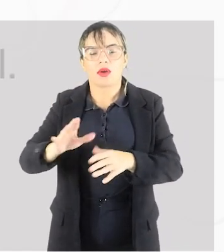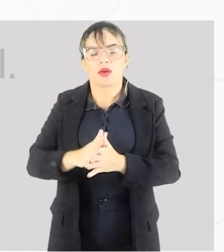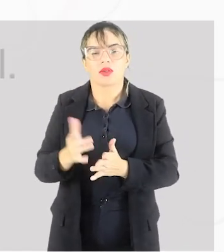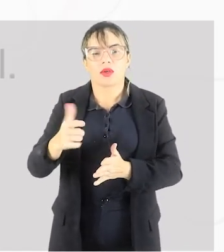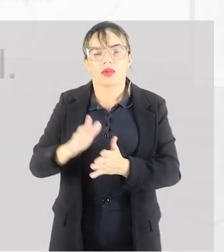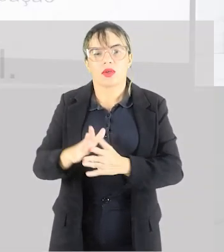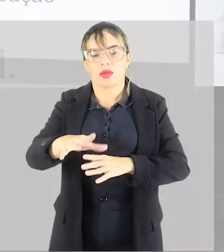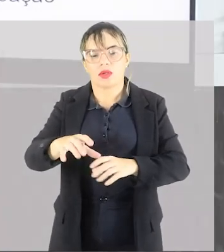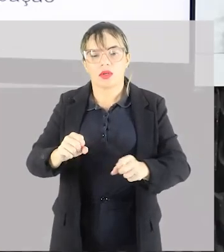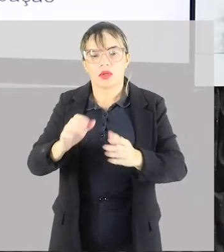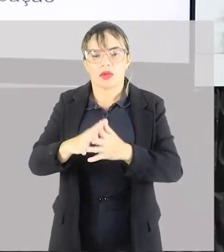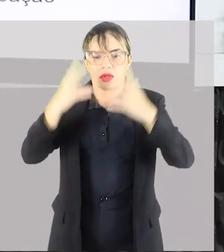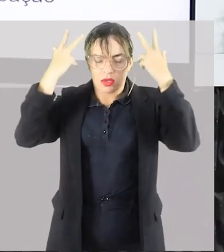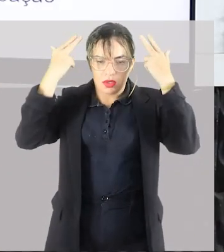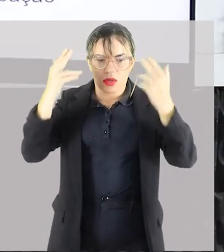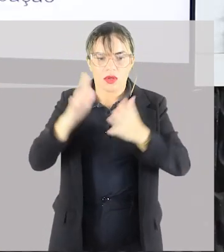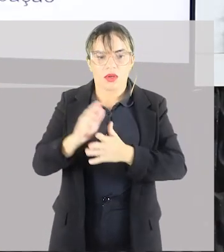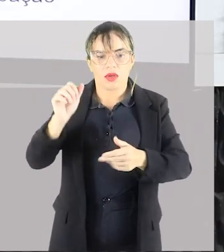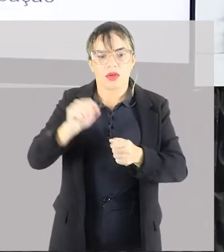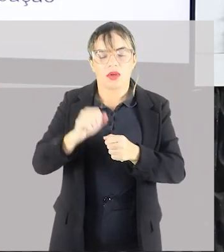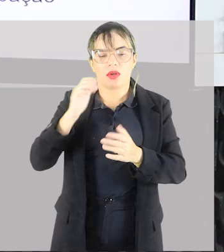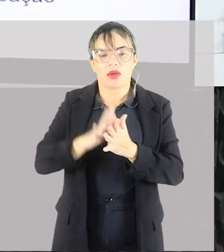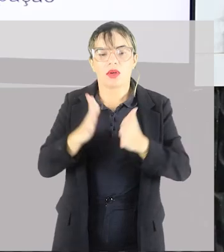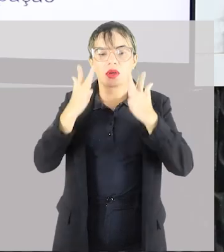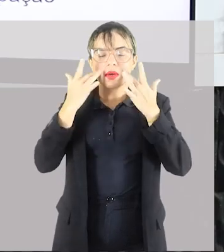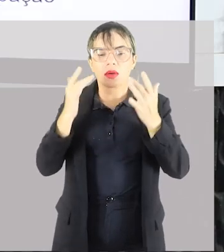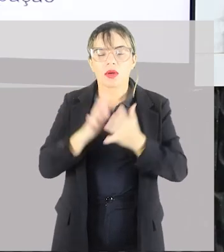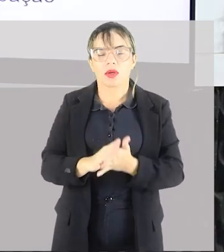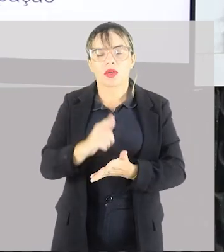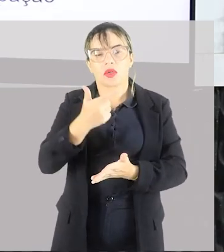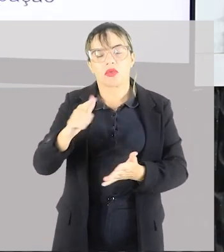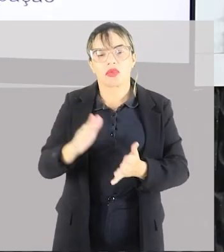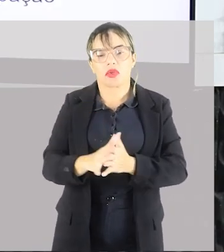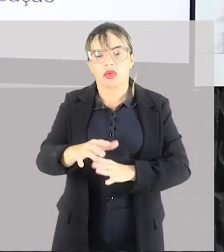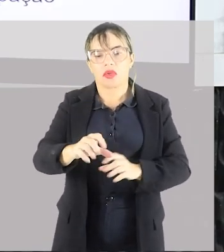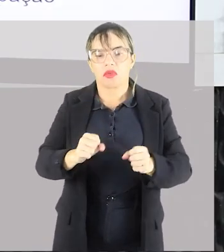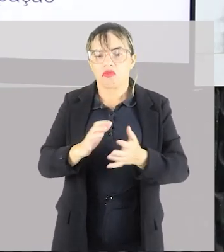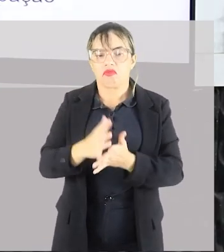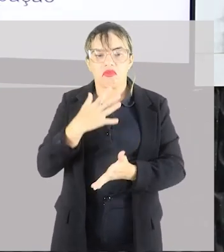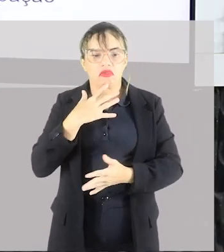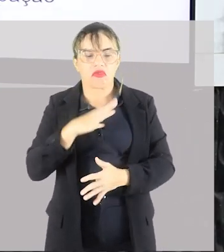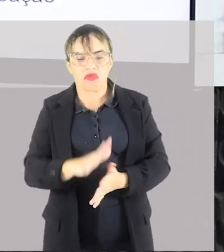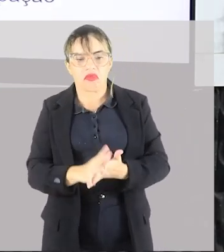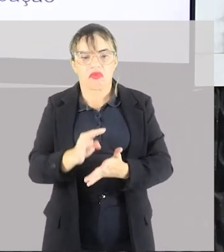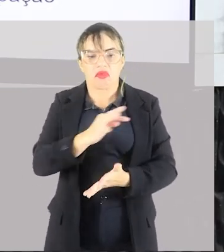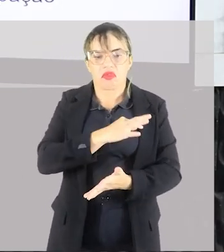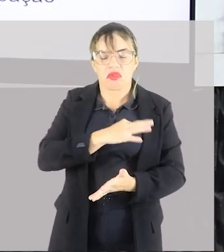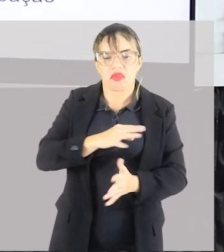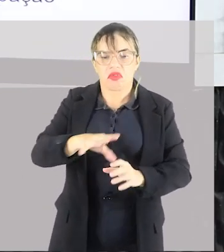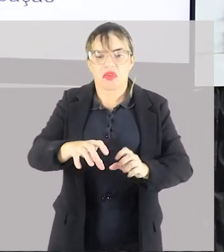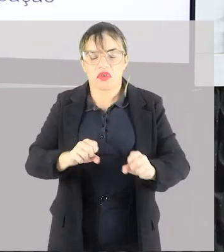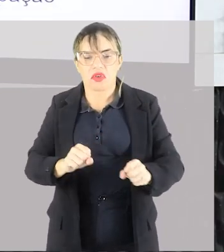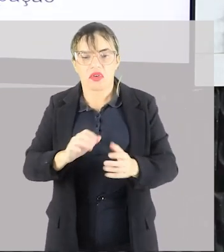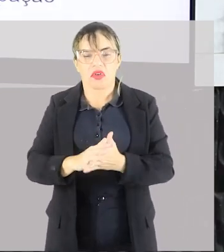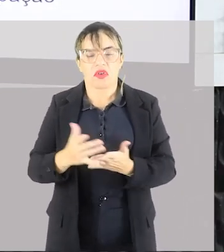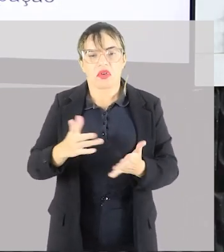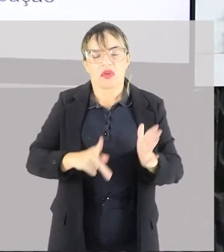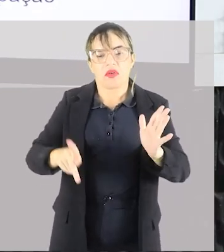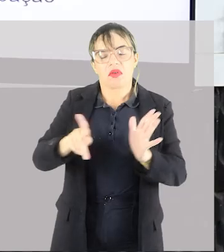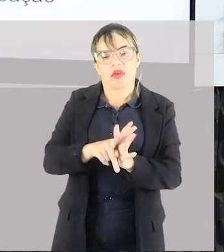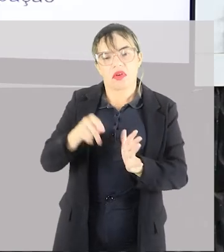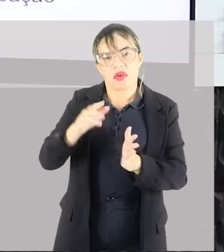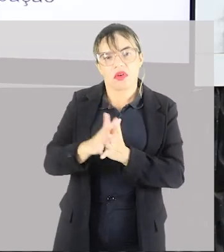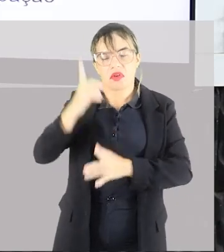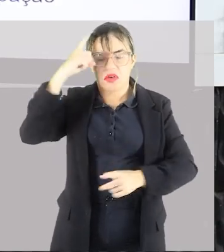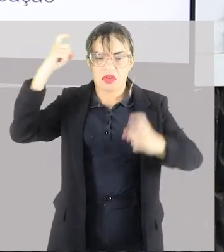mas ele naturalmente produz alguma coisa. E são artistas sem preparo e desconhecimento técnico e acadêmico. Na maioria das vezes,